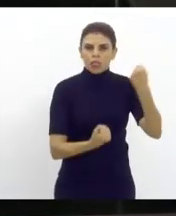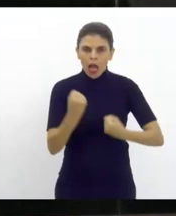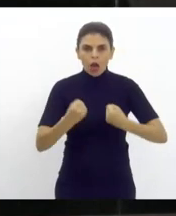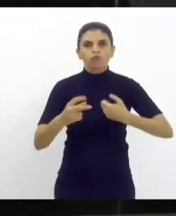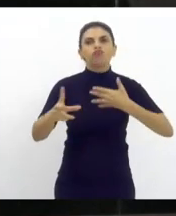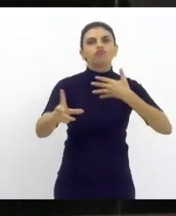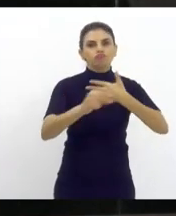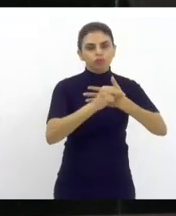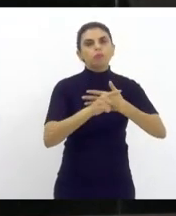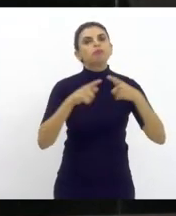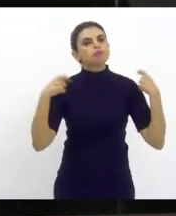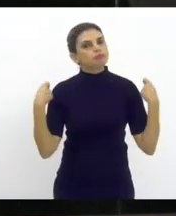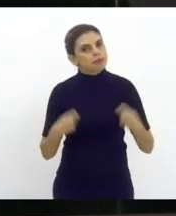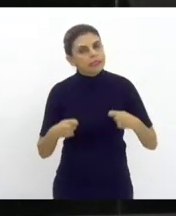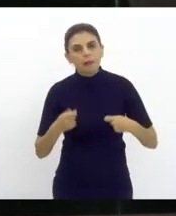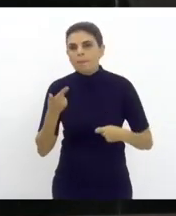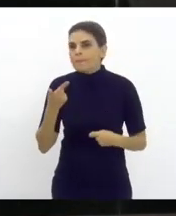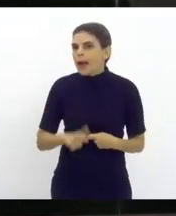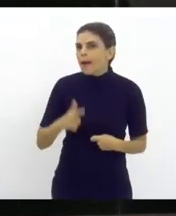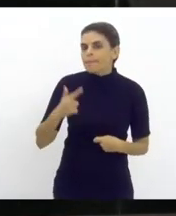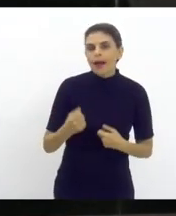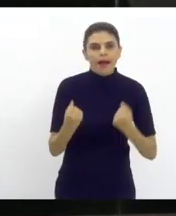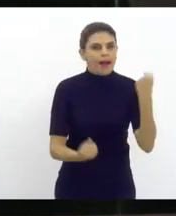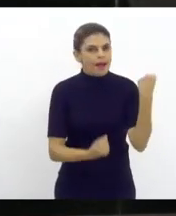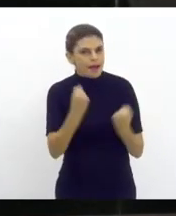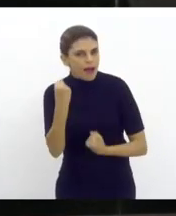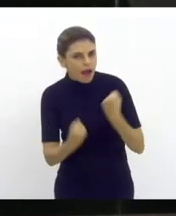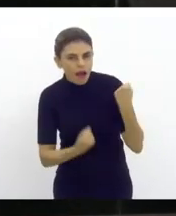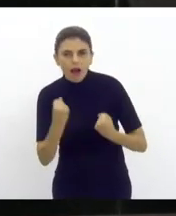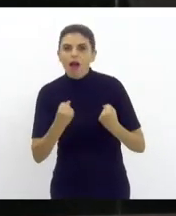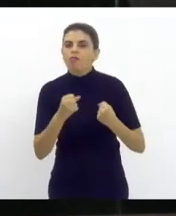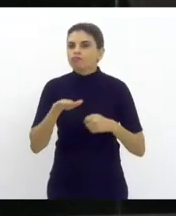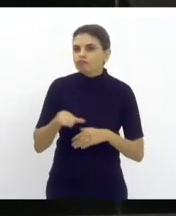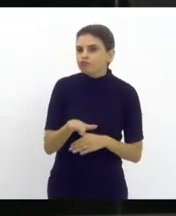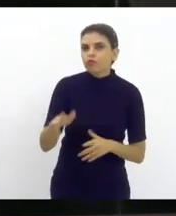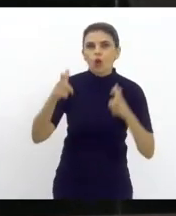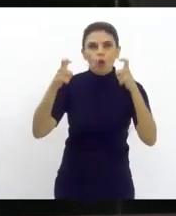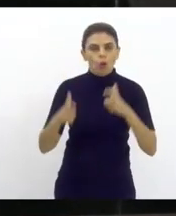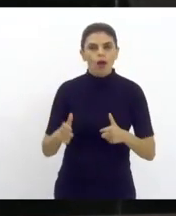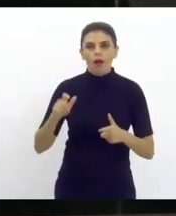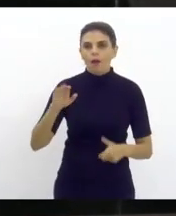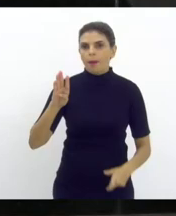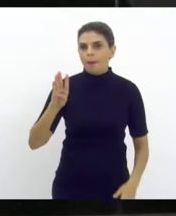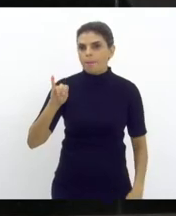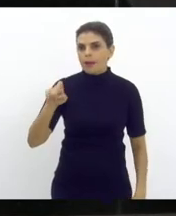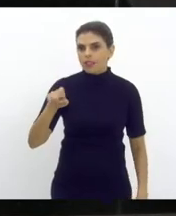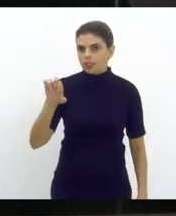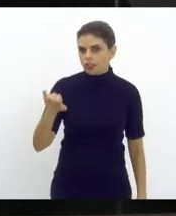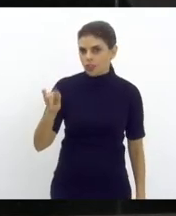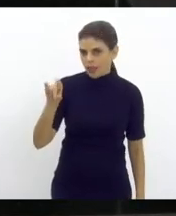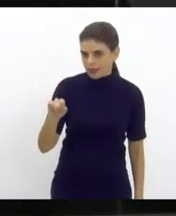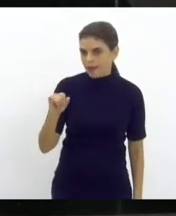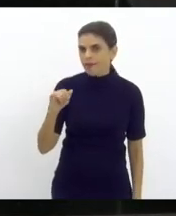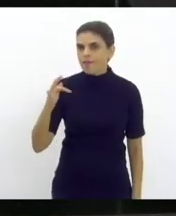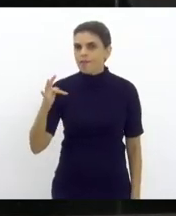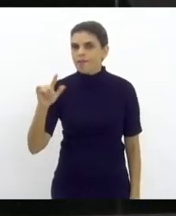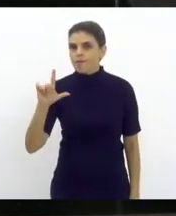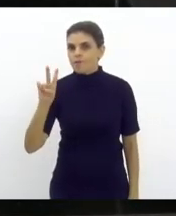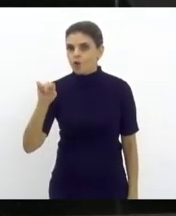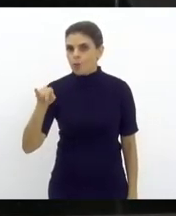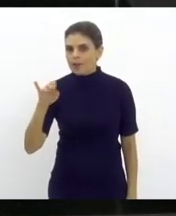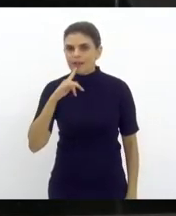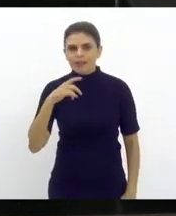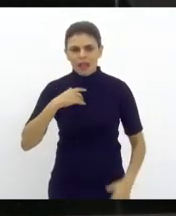precisamos levar mais viaturas para Baixada Fluminense porque na realidade não anda só em asfalto andam